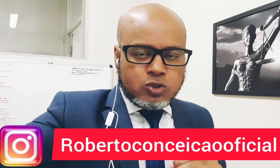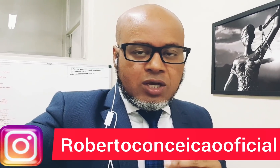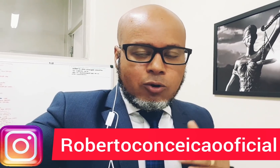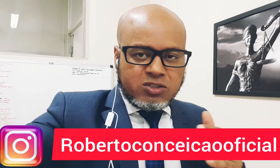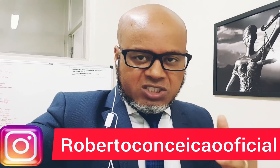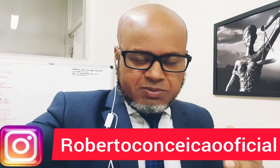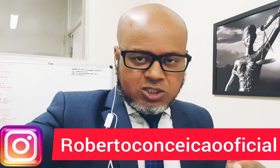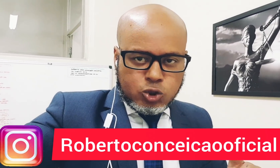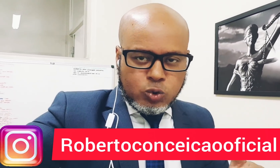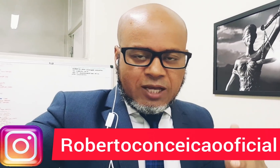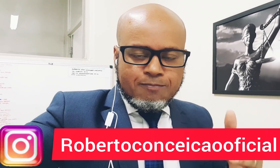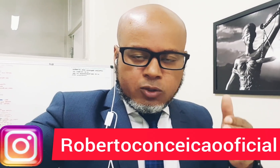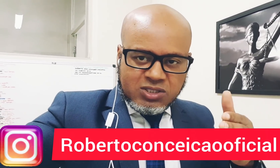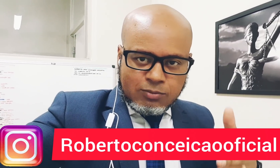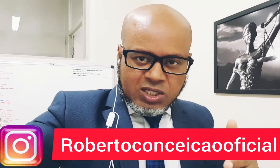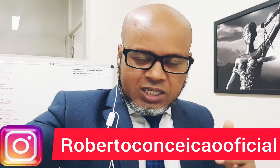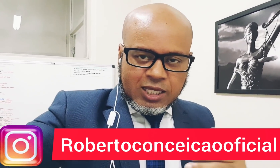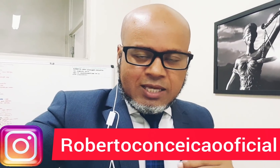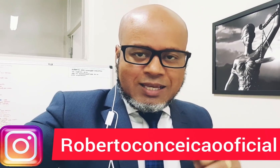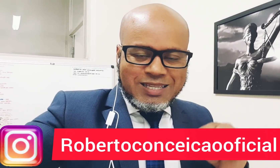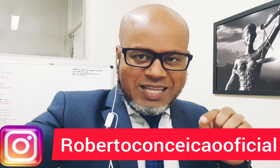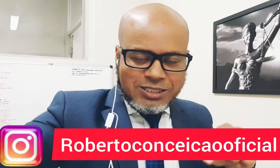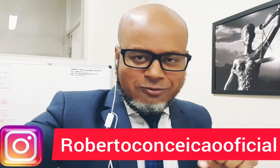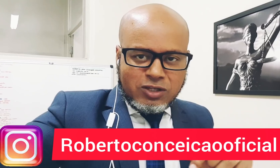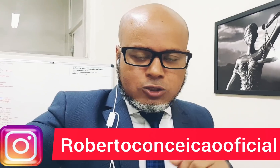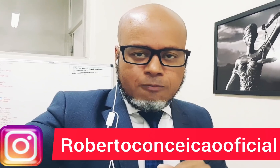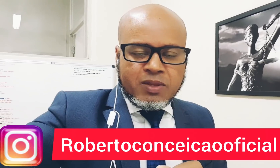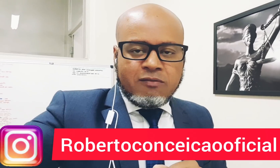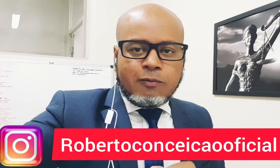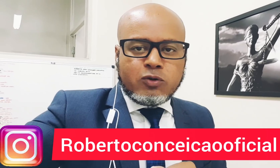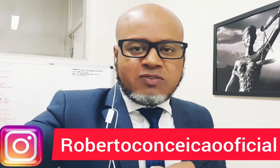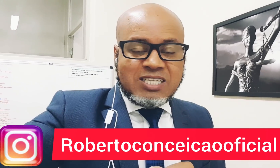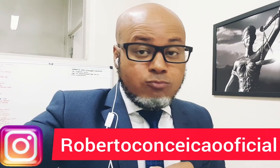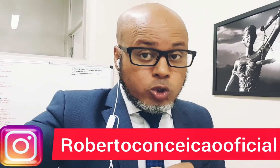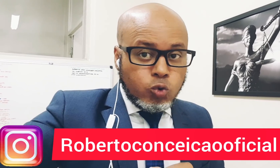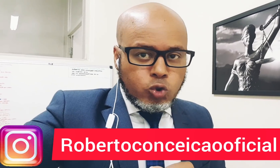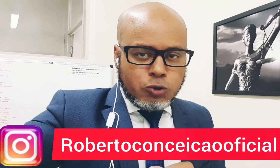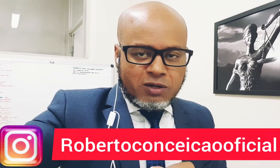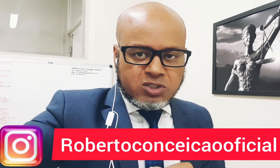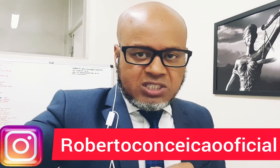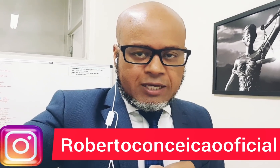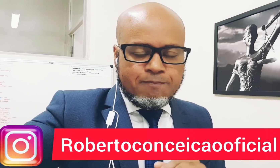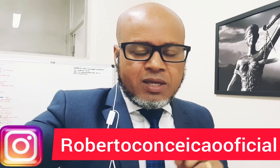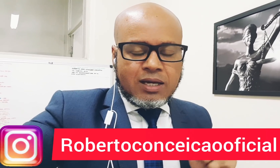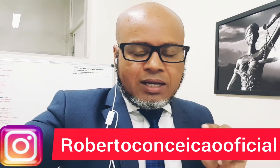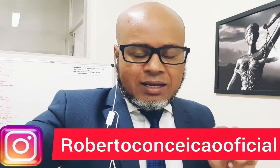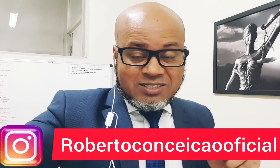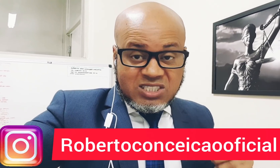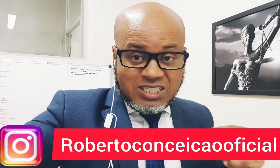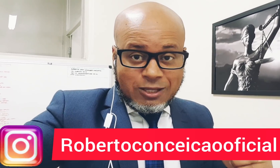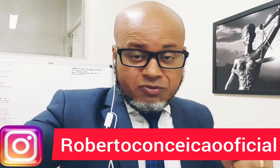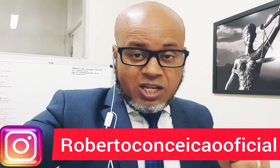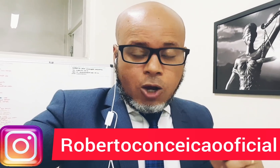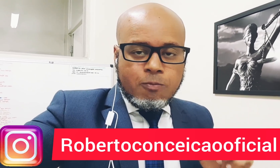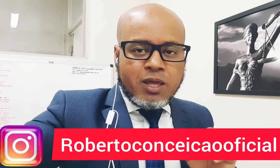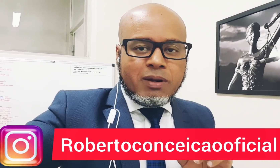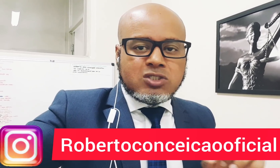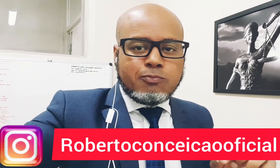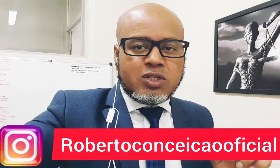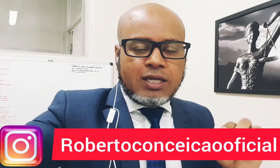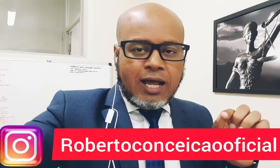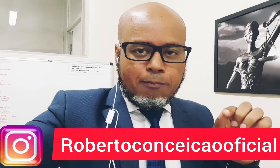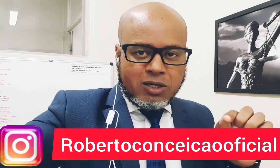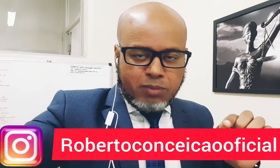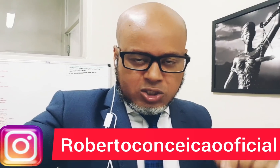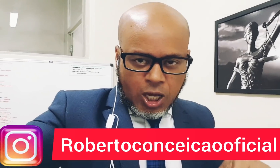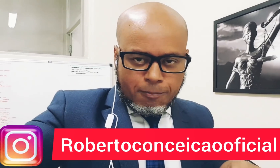esse vídeo. Agora, se você precisar de ajuda, nós estamos aqui e nesse vídeo vai ser muito útil para você. Assista até o final para